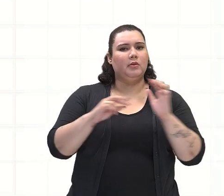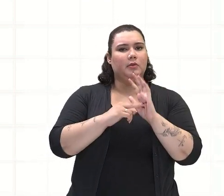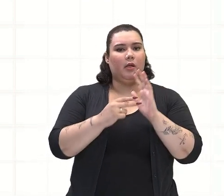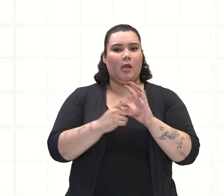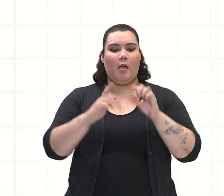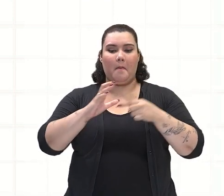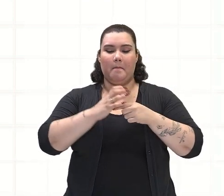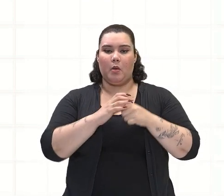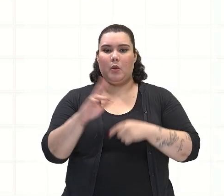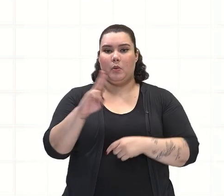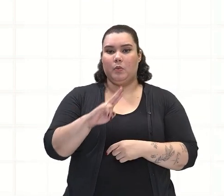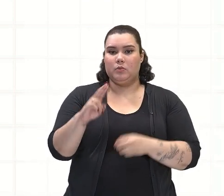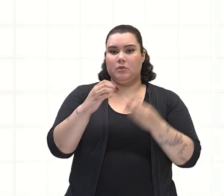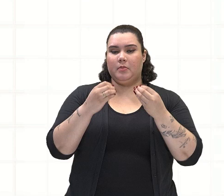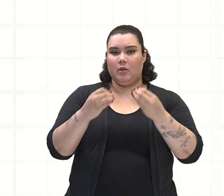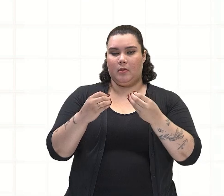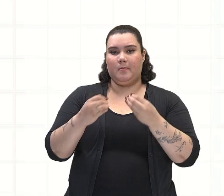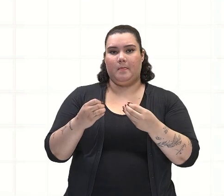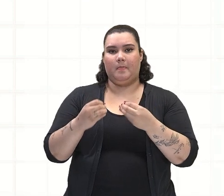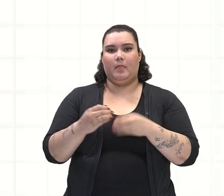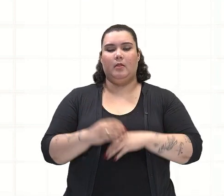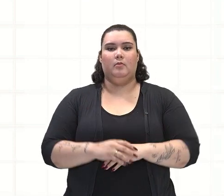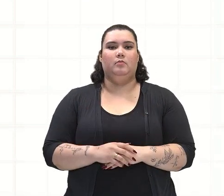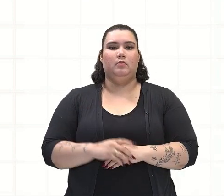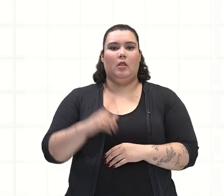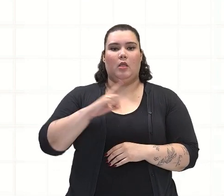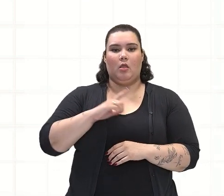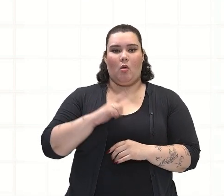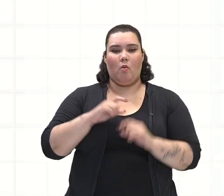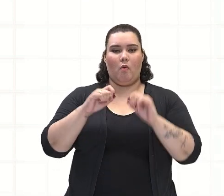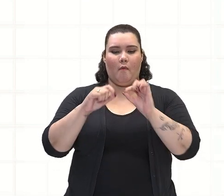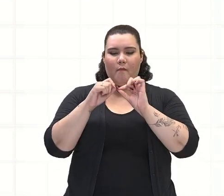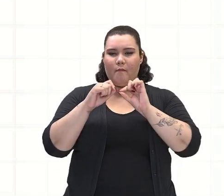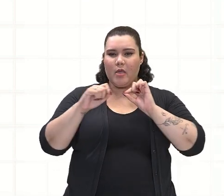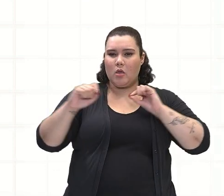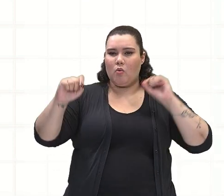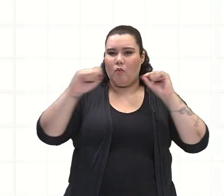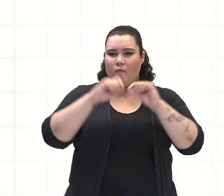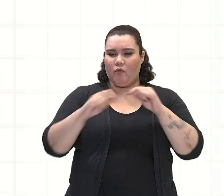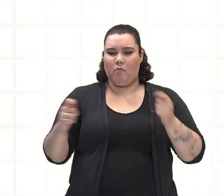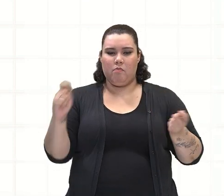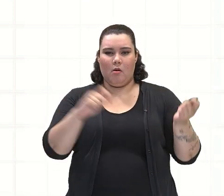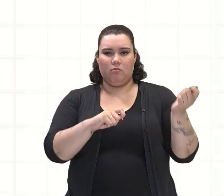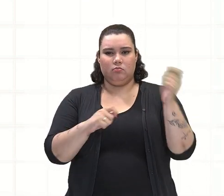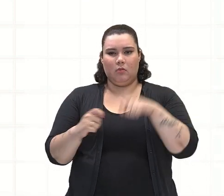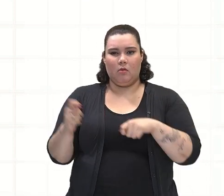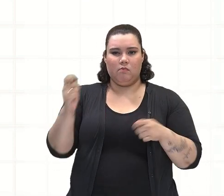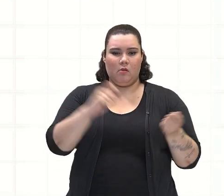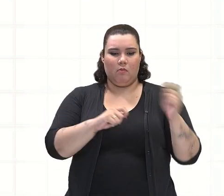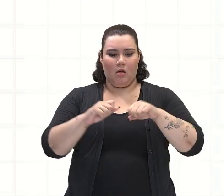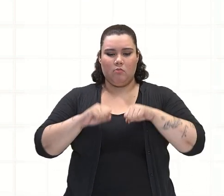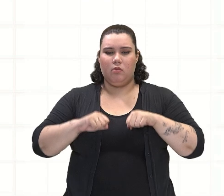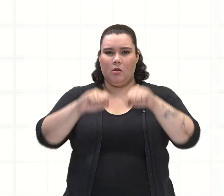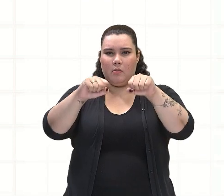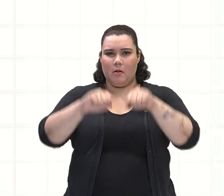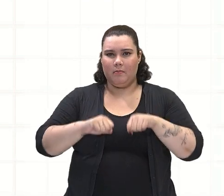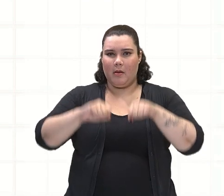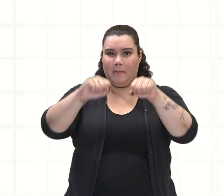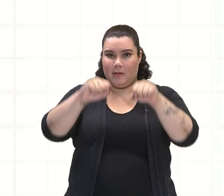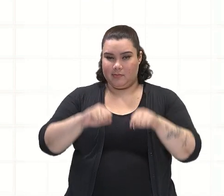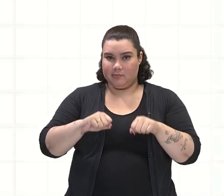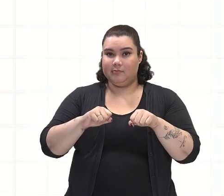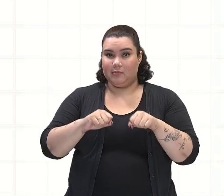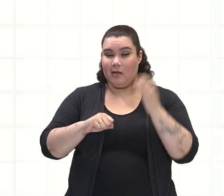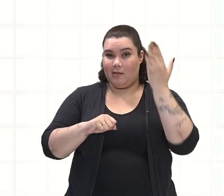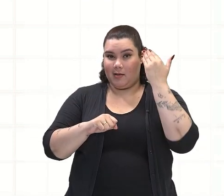é utilizada, tá, para se passar vários fios de tecido que pode ser sintéticos hoje em dia, mas na época nós tínhamos a